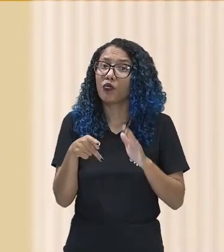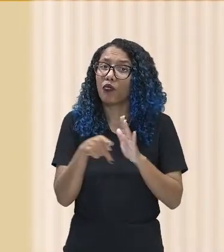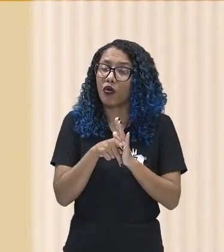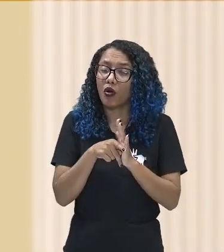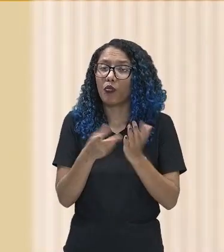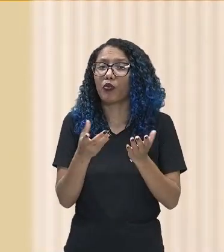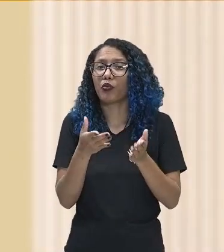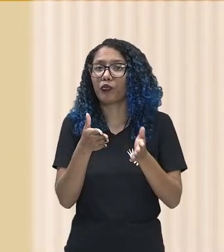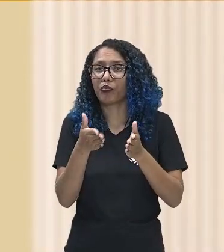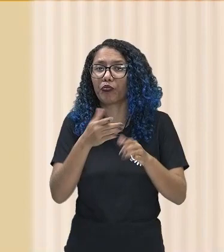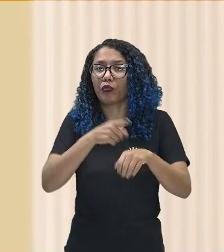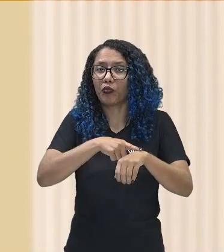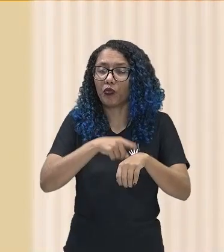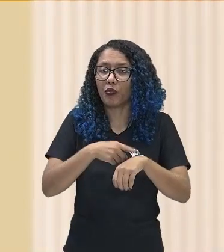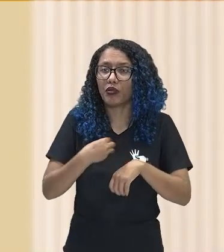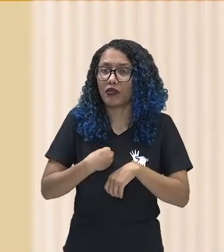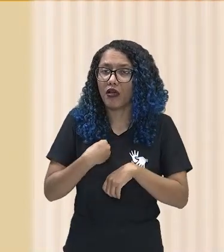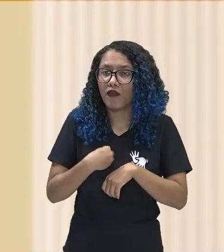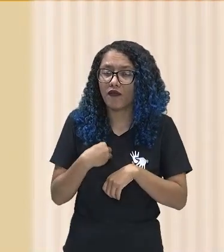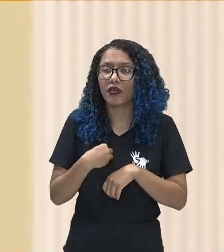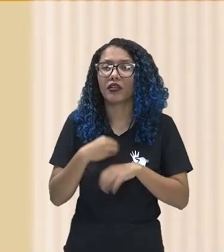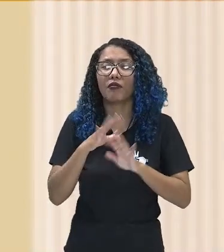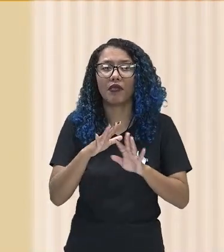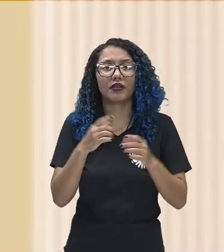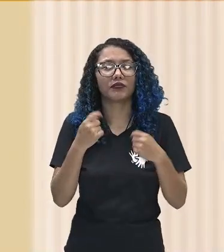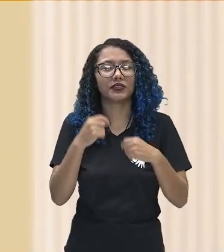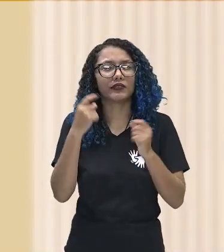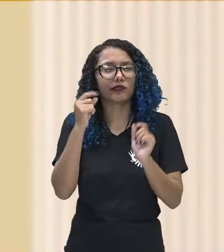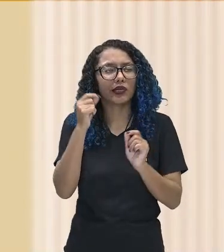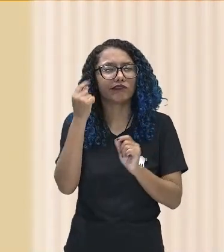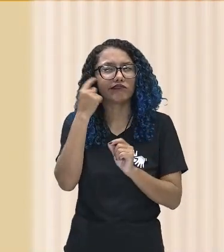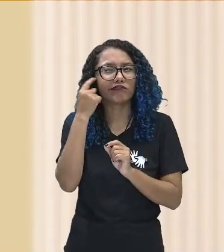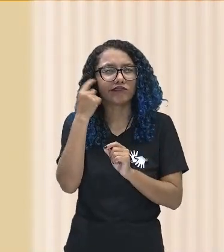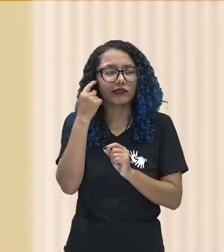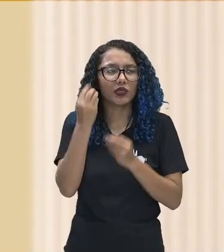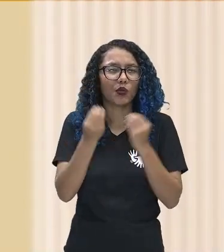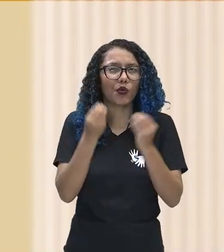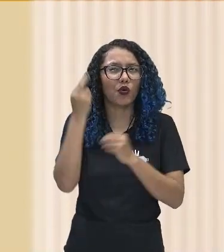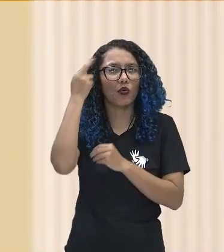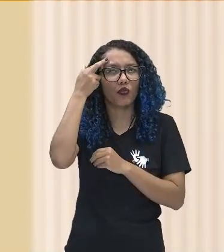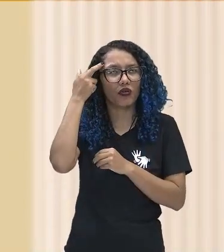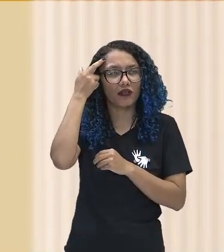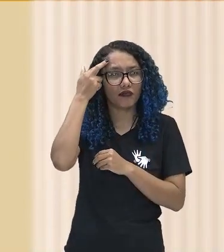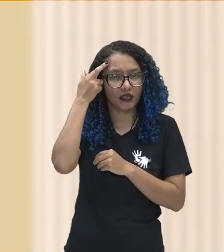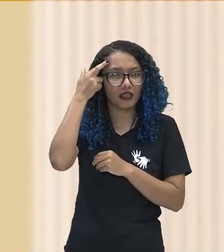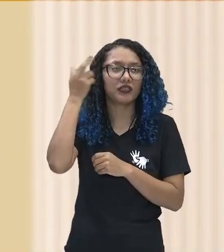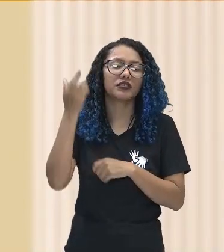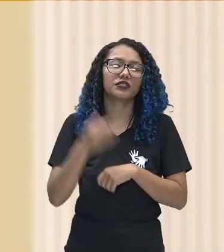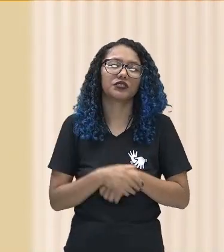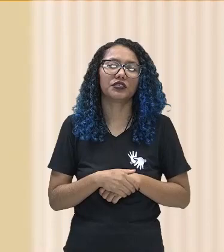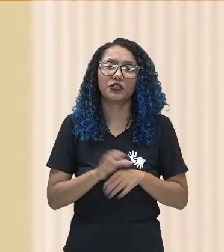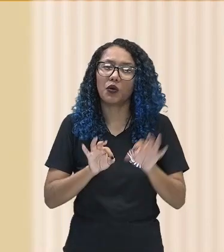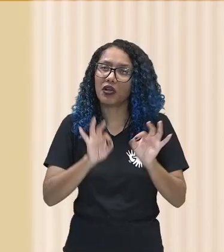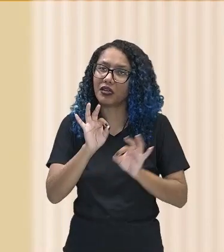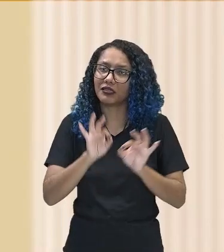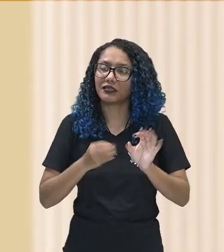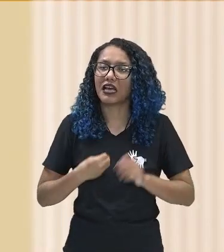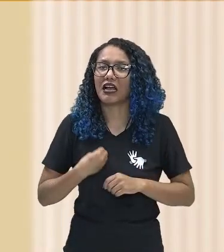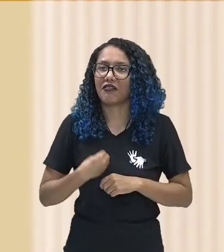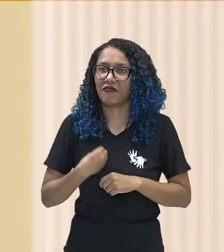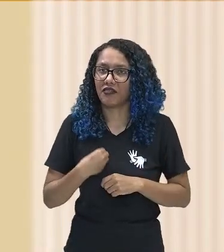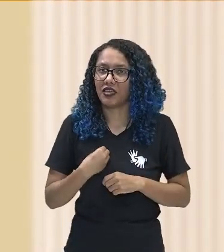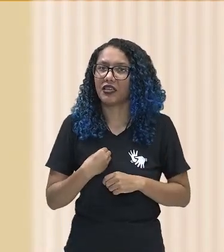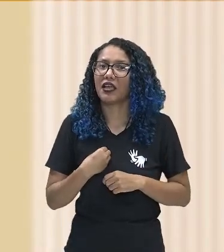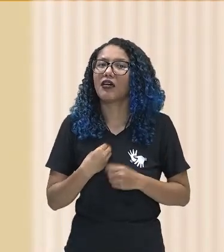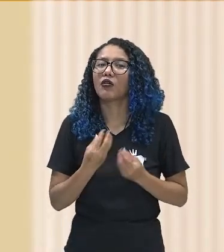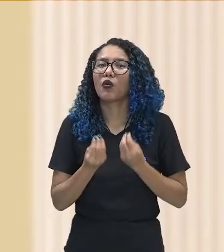agora, parar para pensar um pouco, para planejar um pouco a vida da gente a partir dessa construção do projeto de vida.